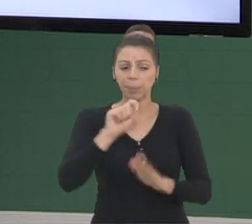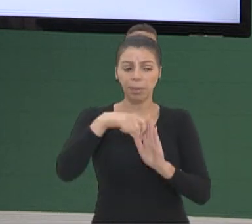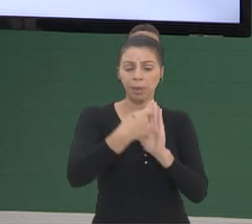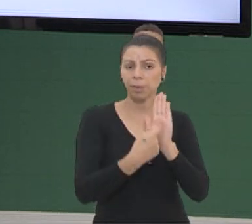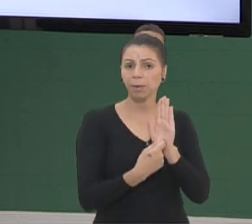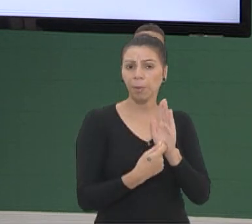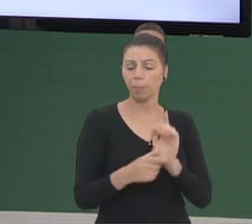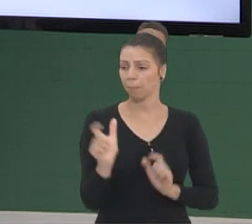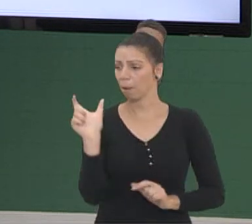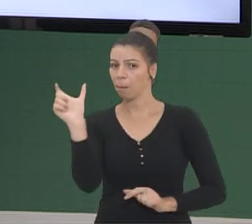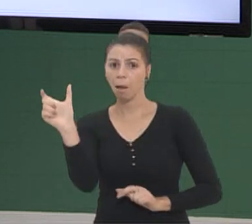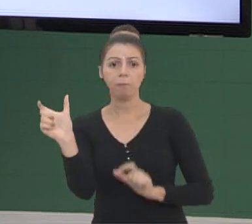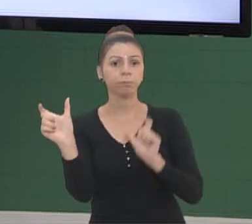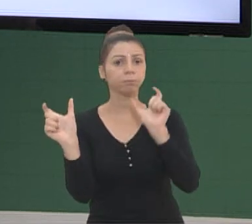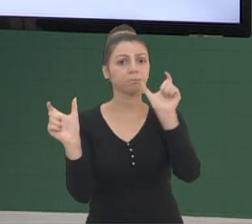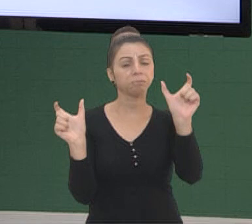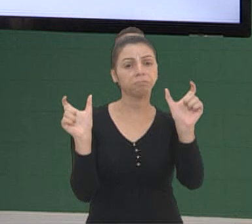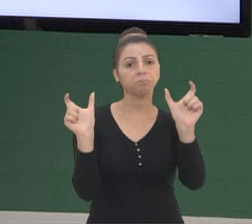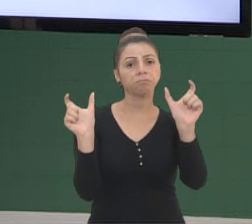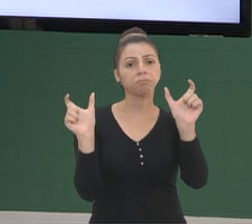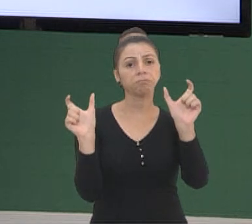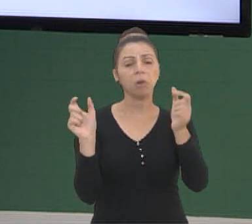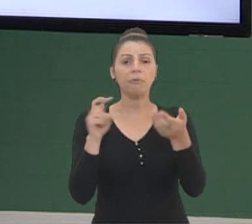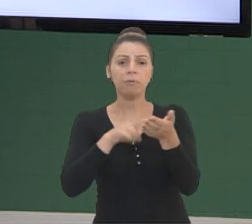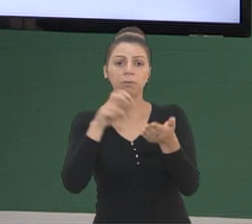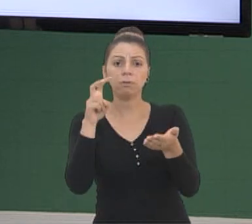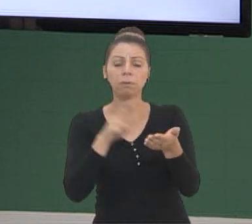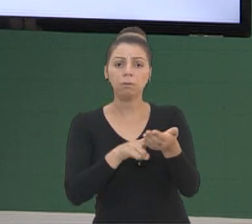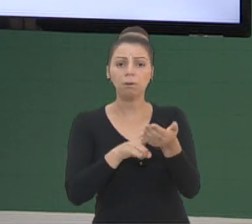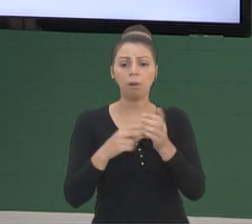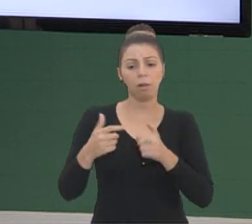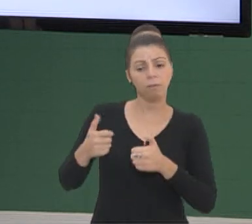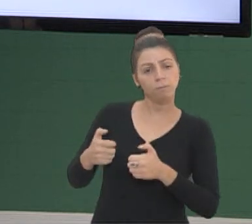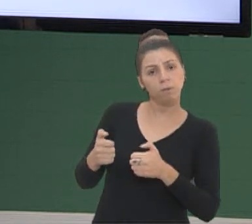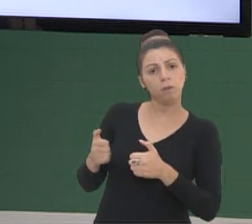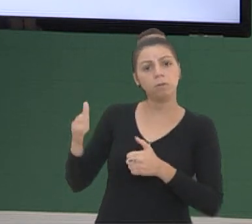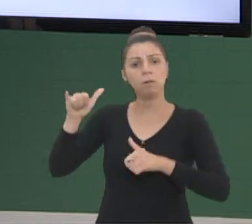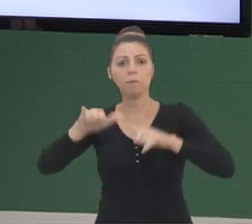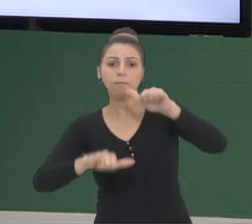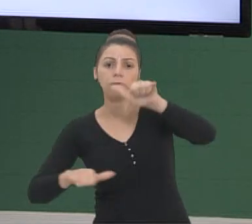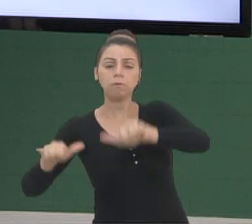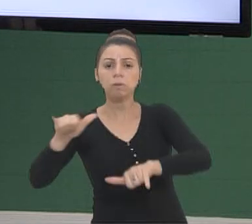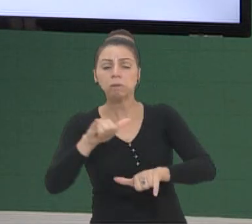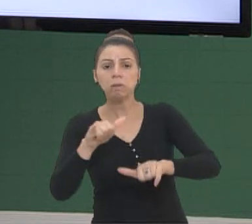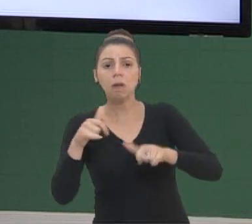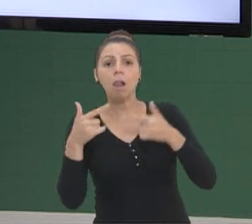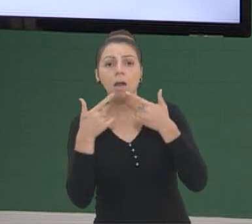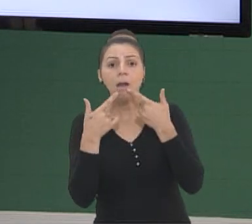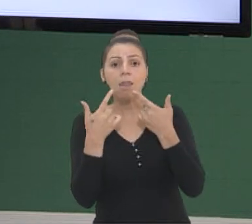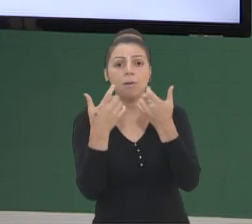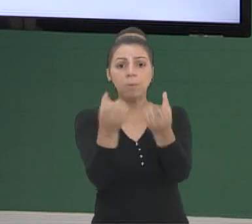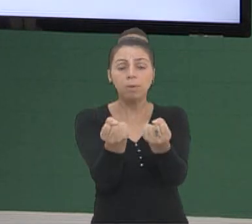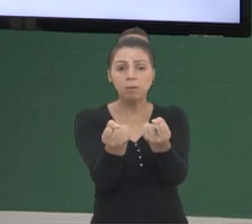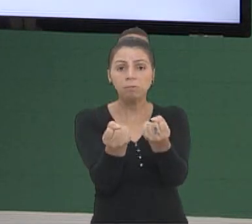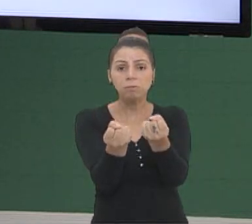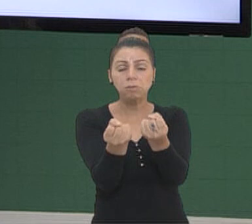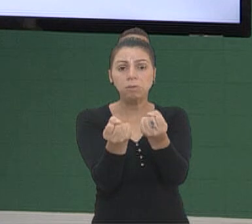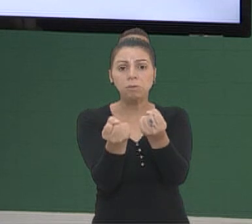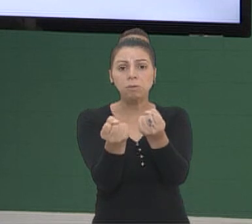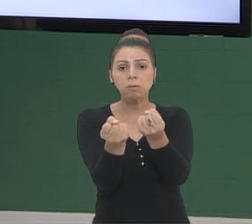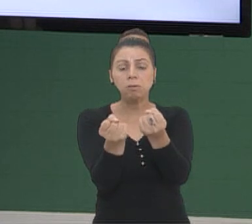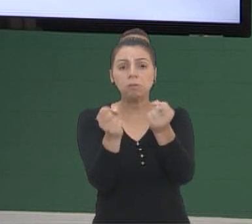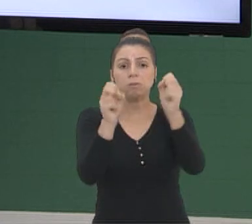uma palavra ou outra, um vocabulário, um termo, que é da física, que é da química, que é da linguística, né? Termos que são